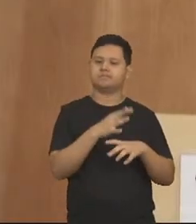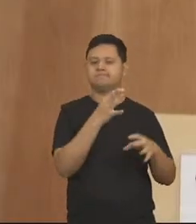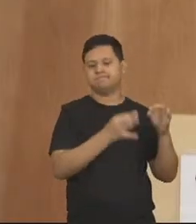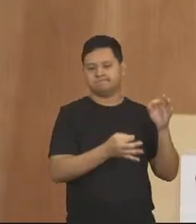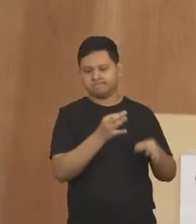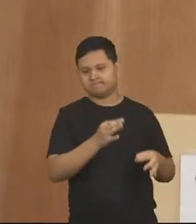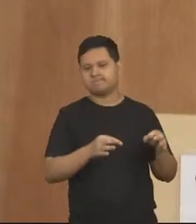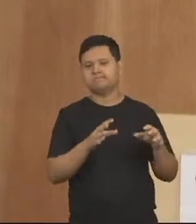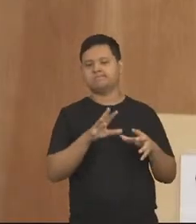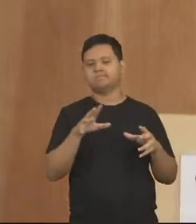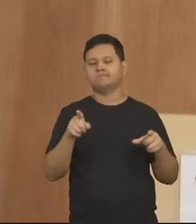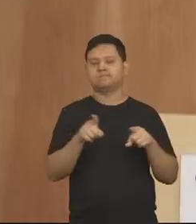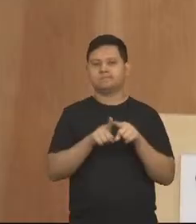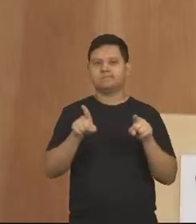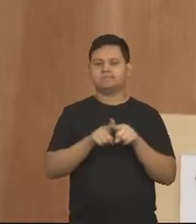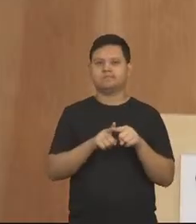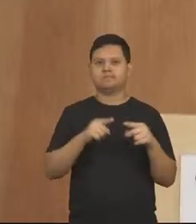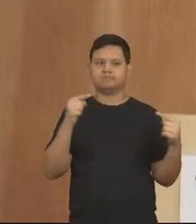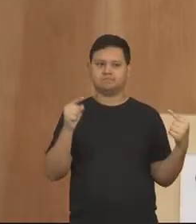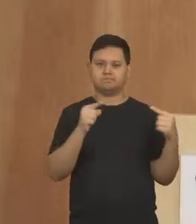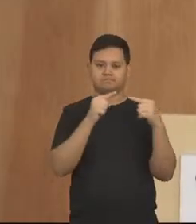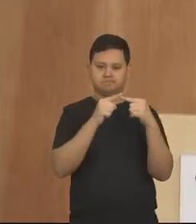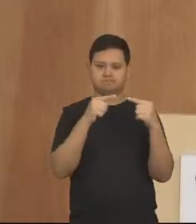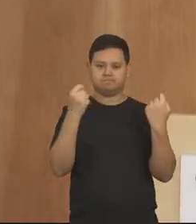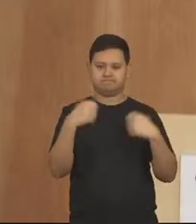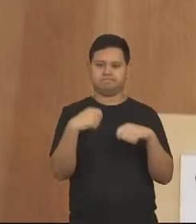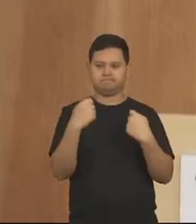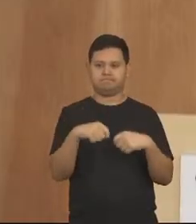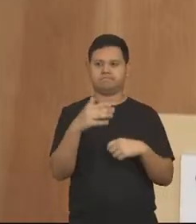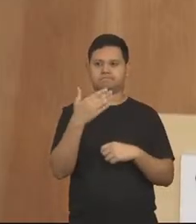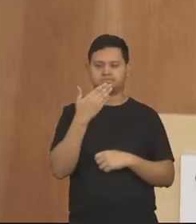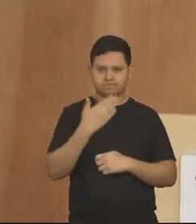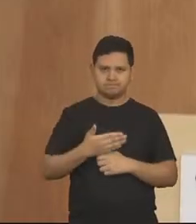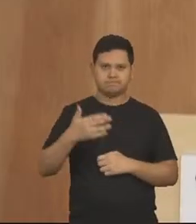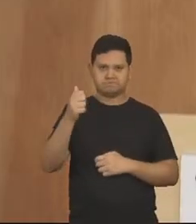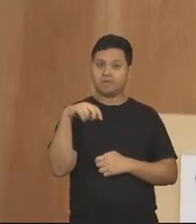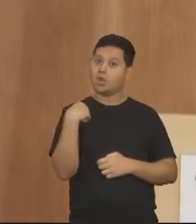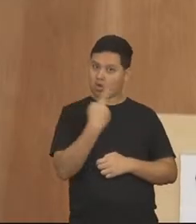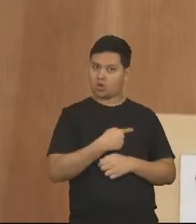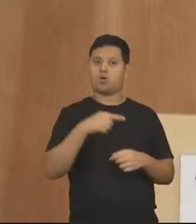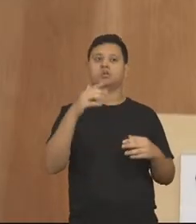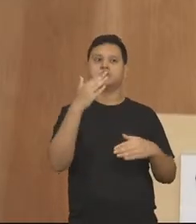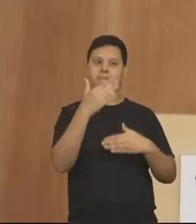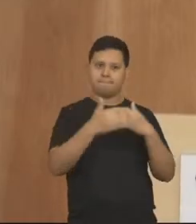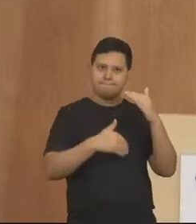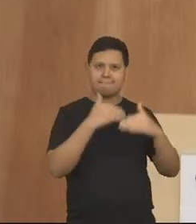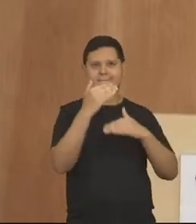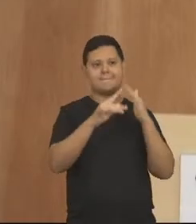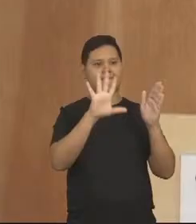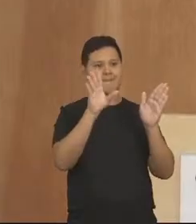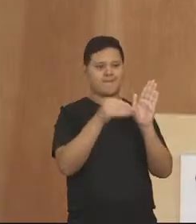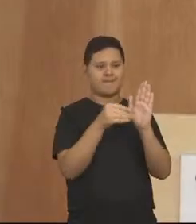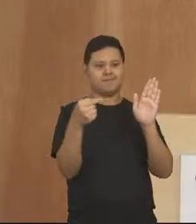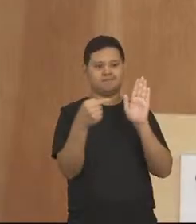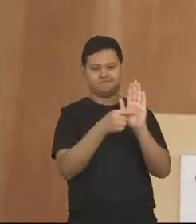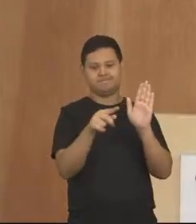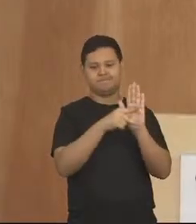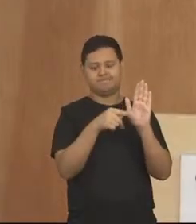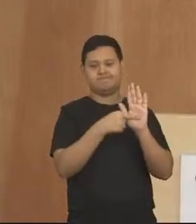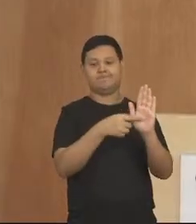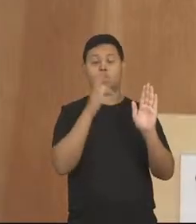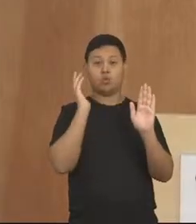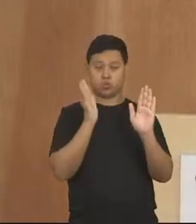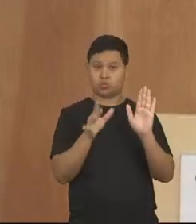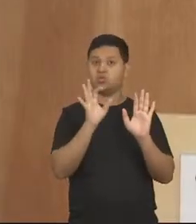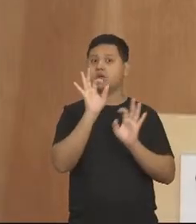jurídico, também nós precisamos melhorar e nós melhoramos. Então, nós complementamos o que já